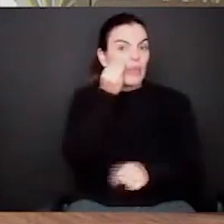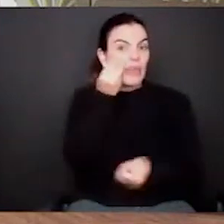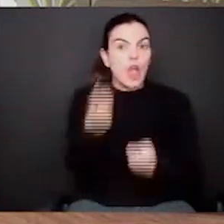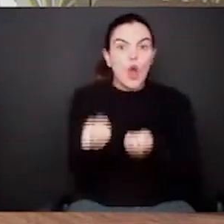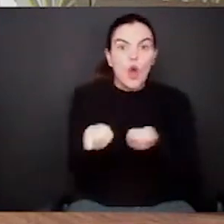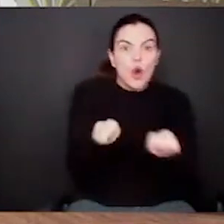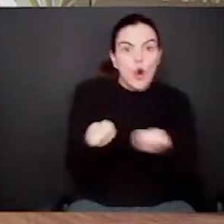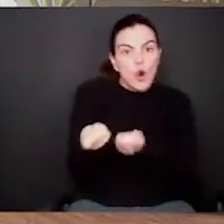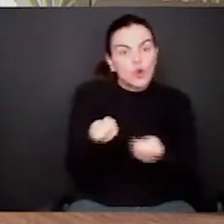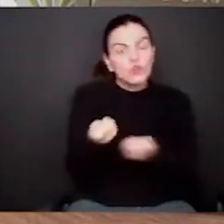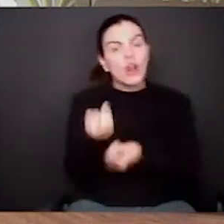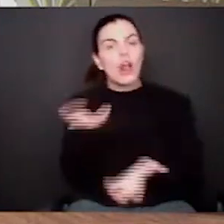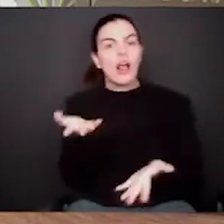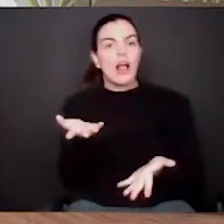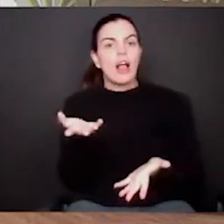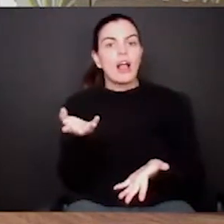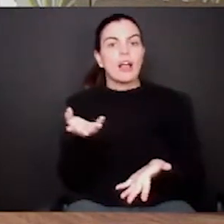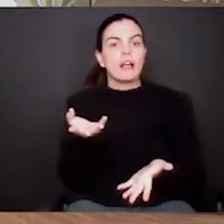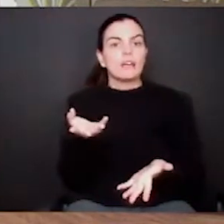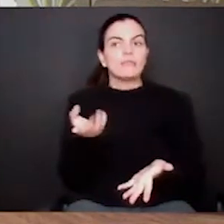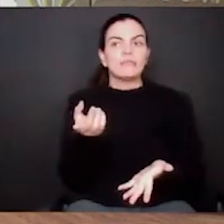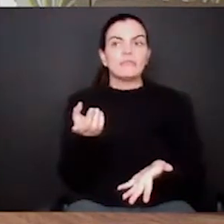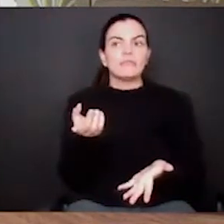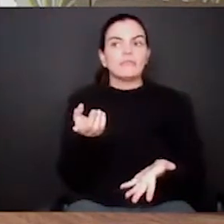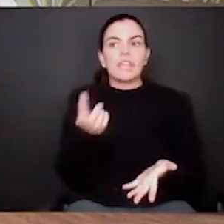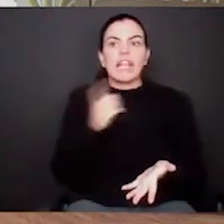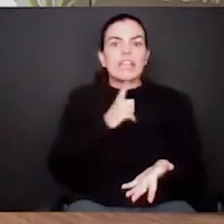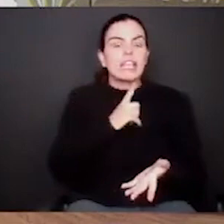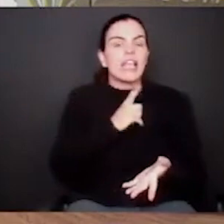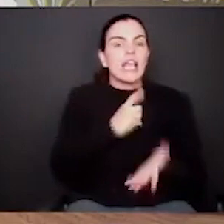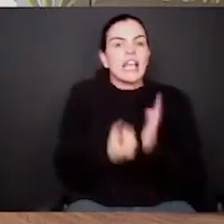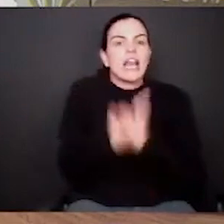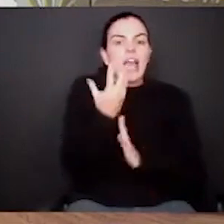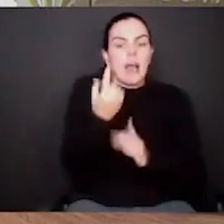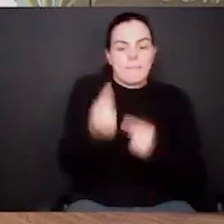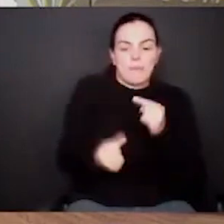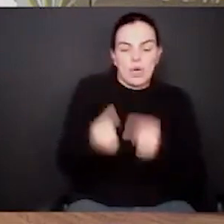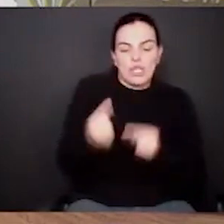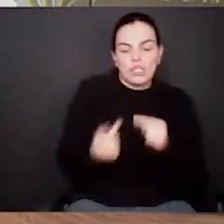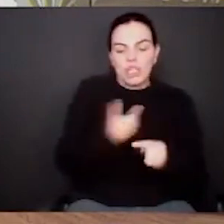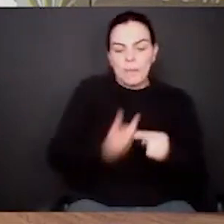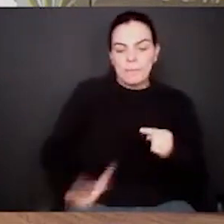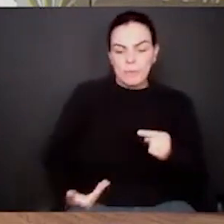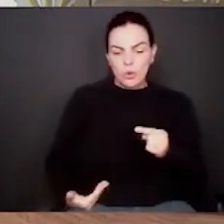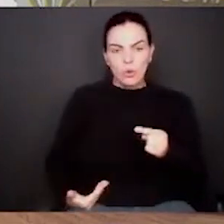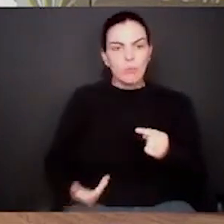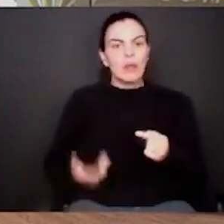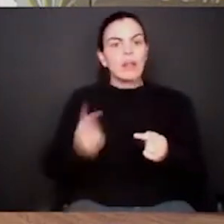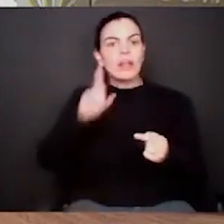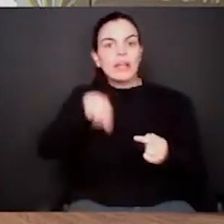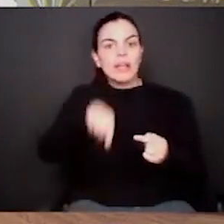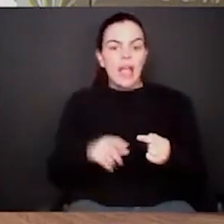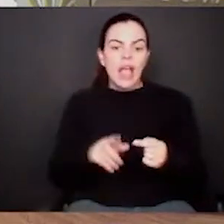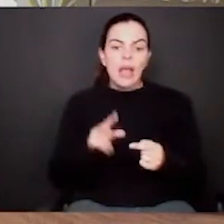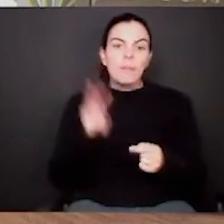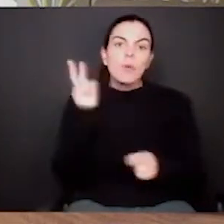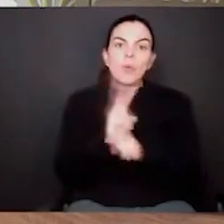ou de construção de uma política pública de proteção das nossas crianças dentro do ambiente da